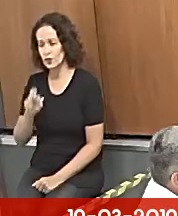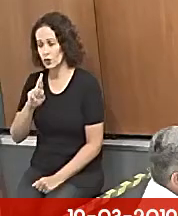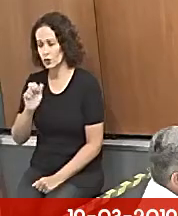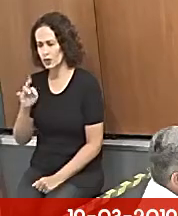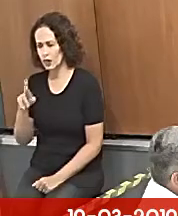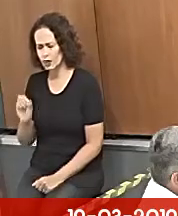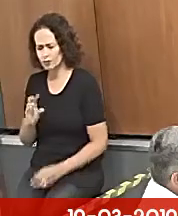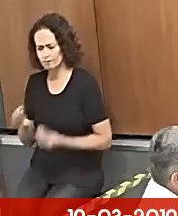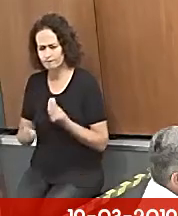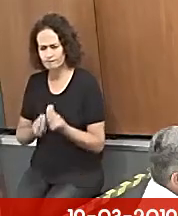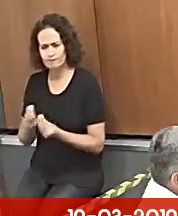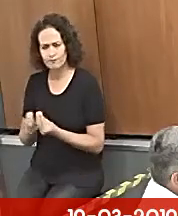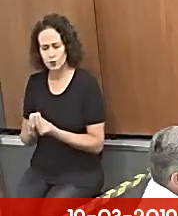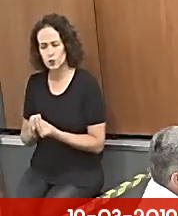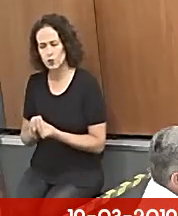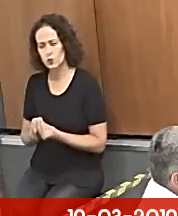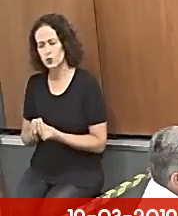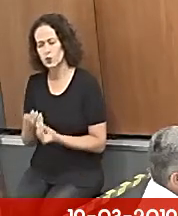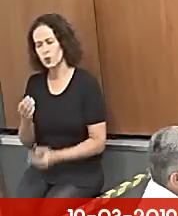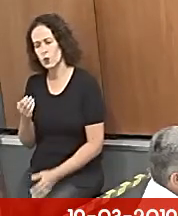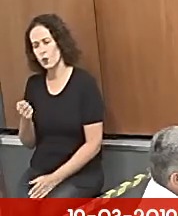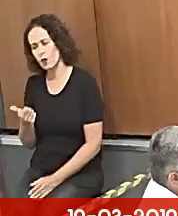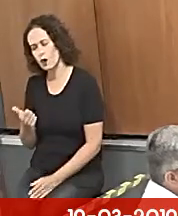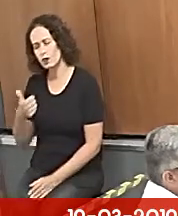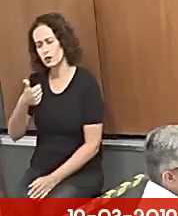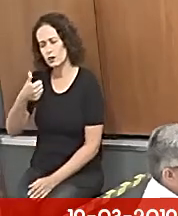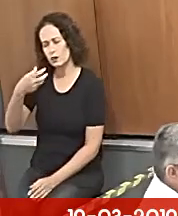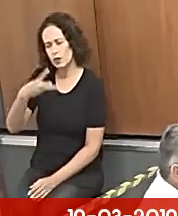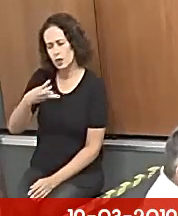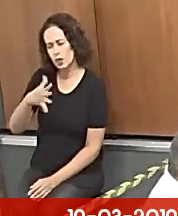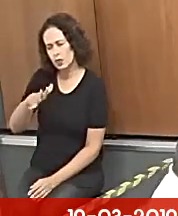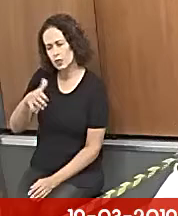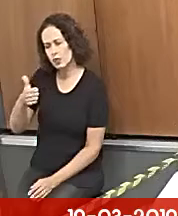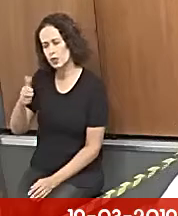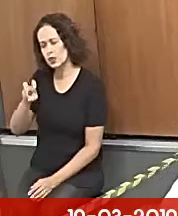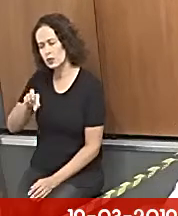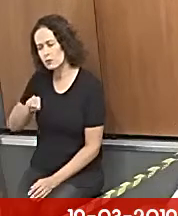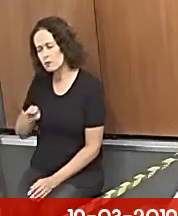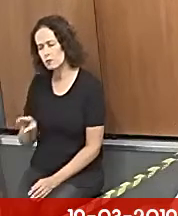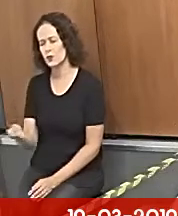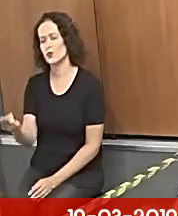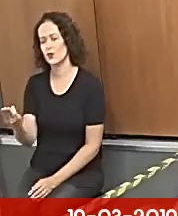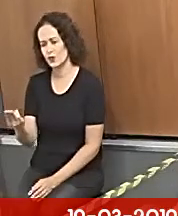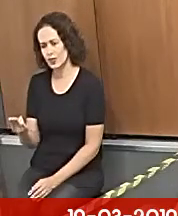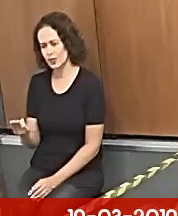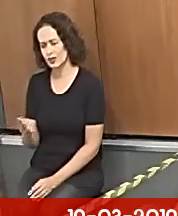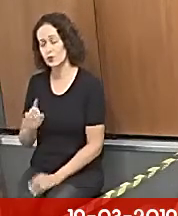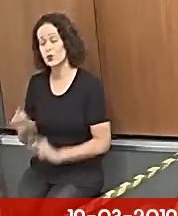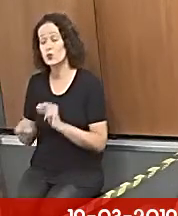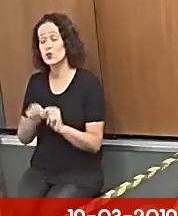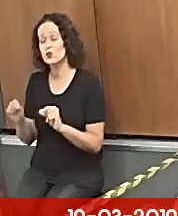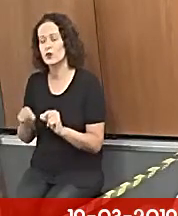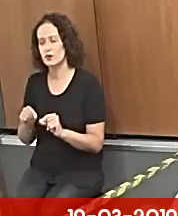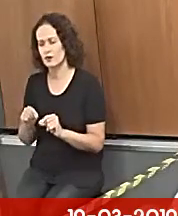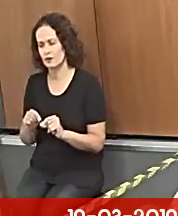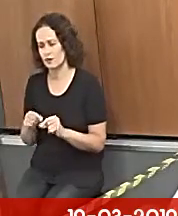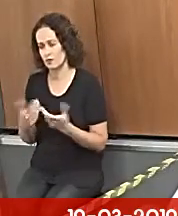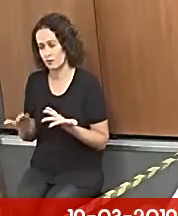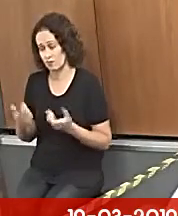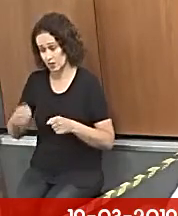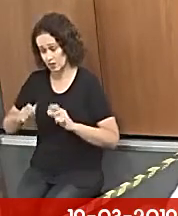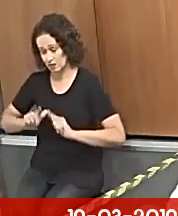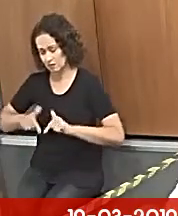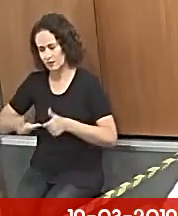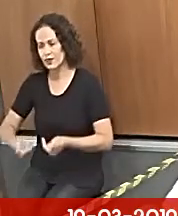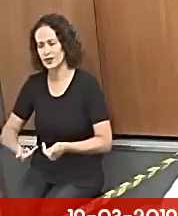hoje estão entre 13 e 15 milhões e o que mais nós temos que fazer nessa comissão e tô